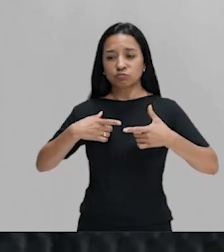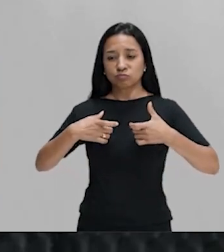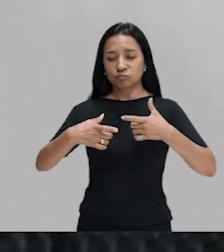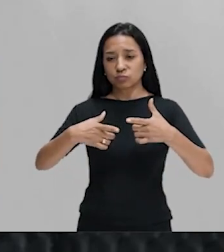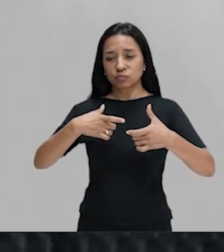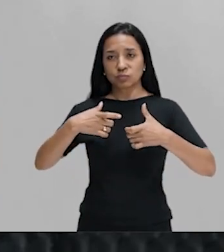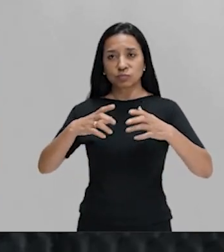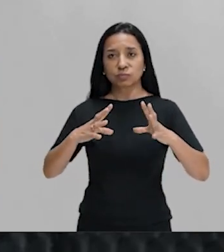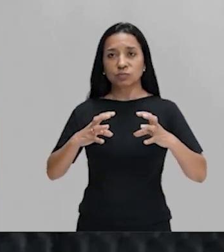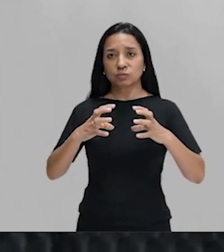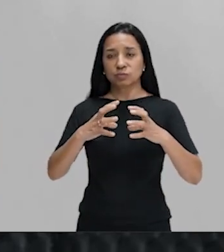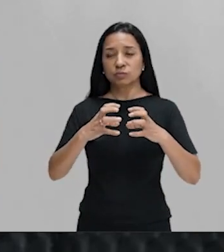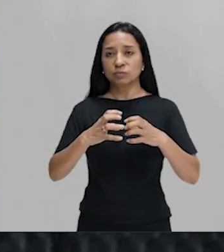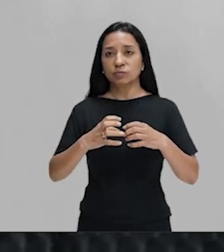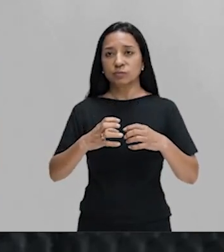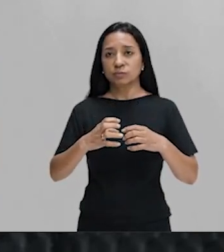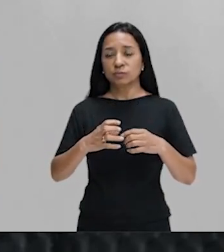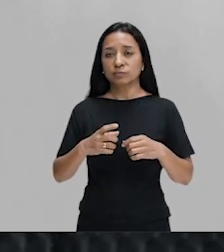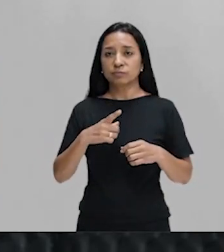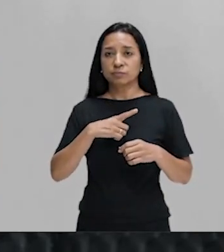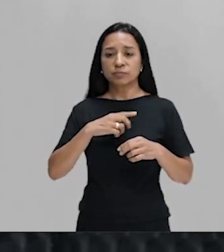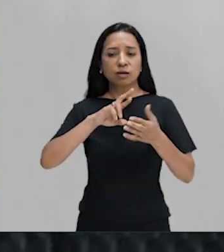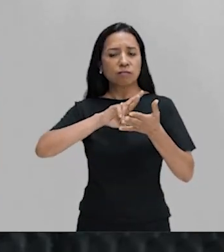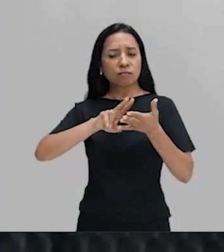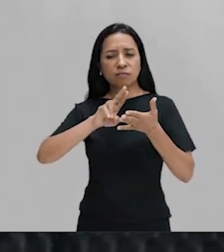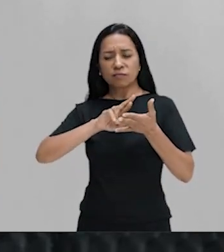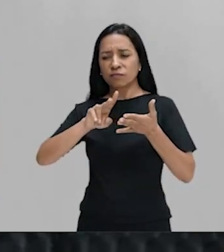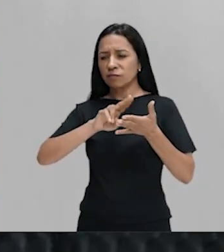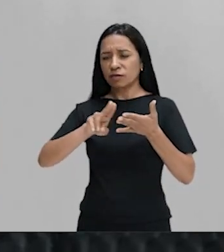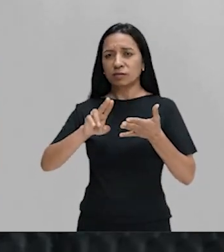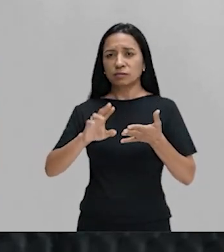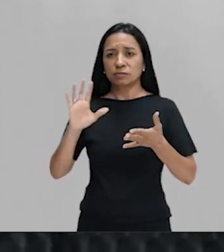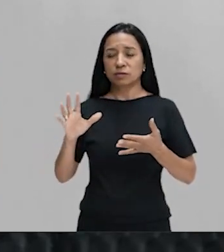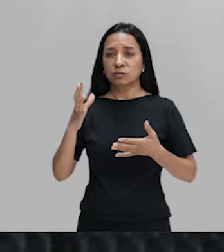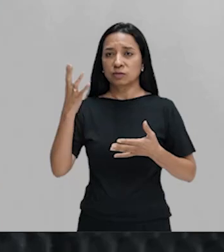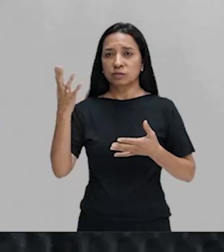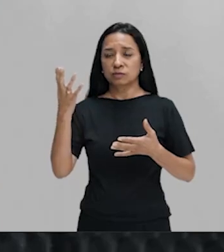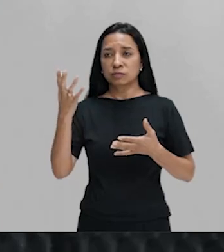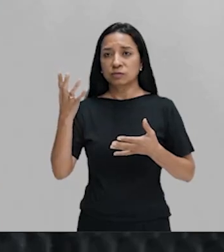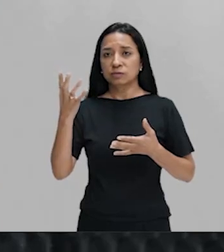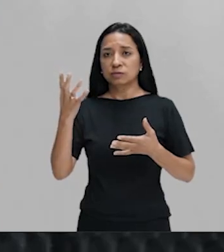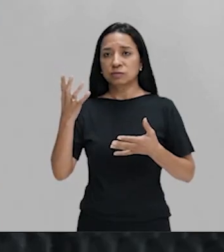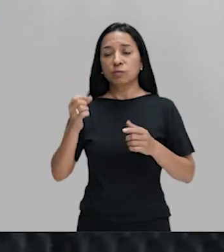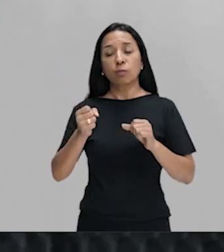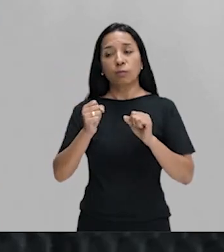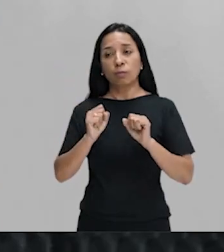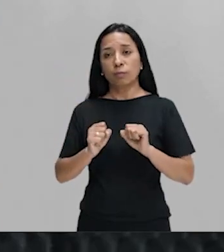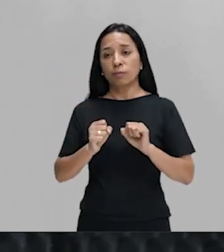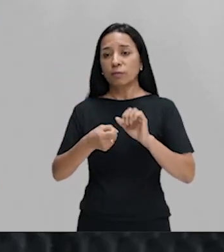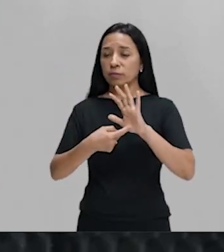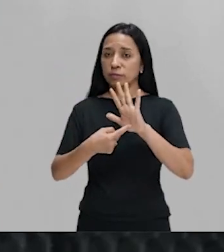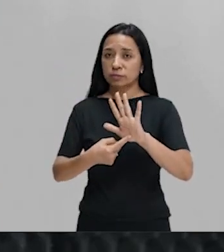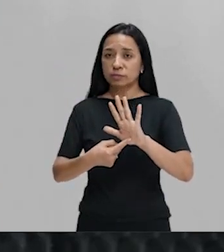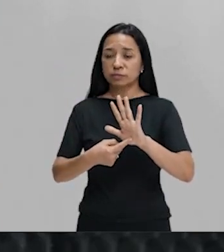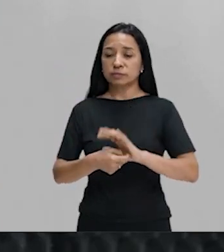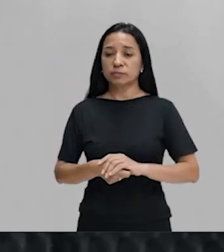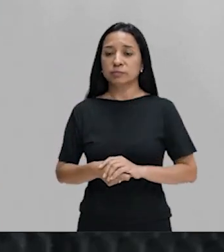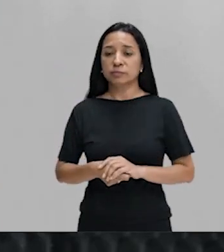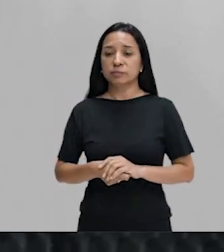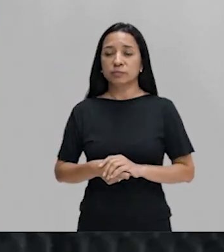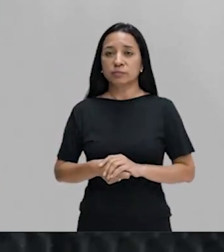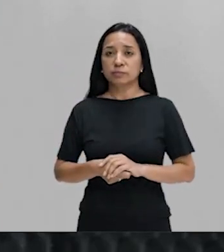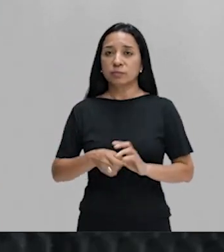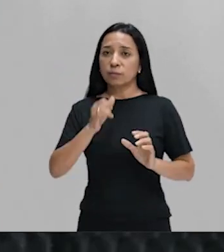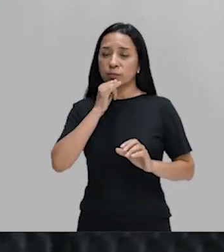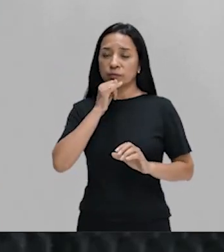de conflitos? Ora, nós temos vários fatores que nós poderemos apontar. Eu poderia